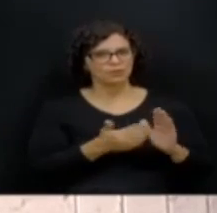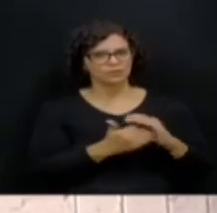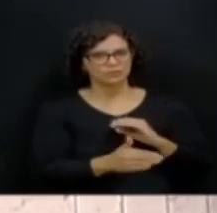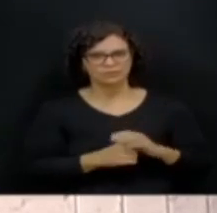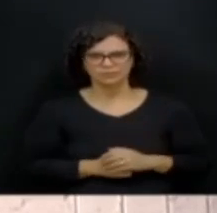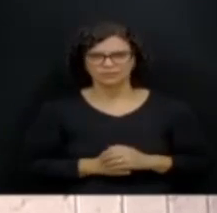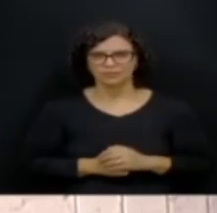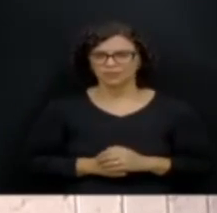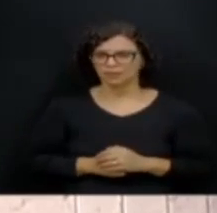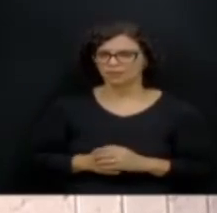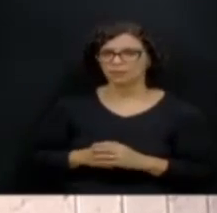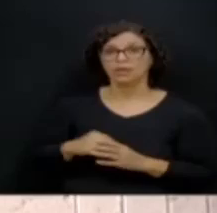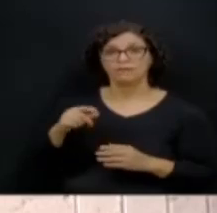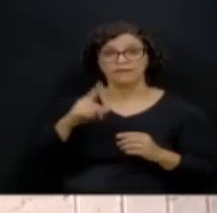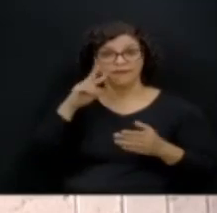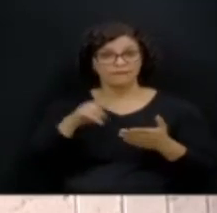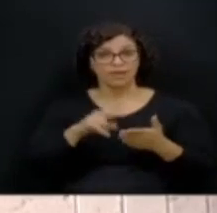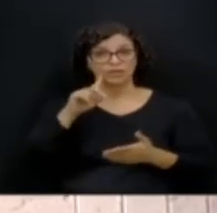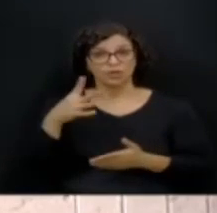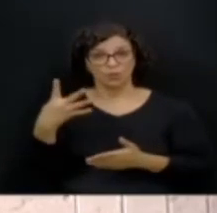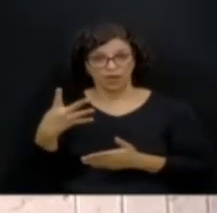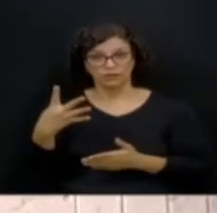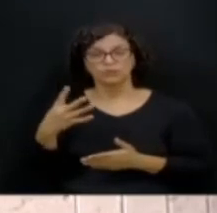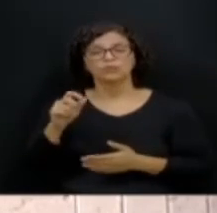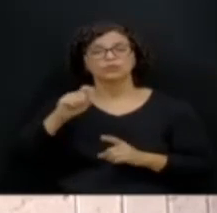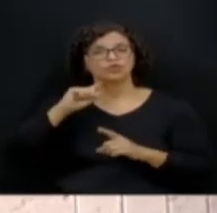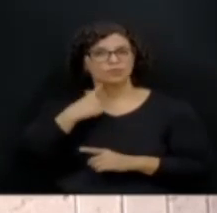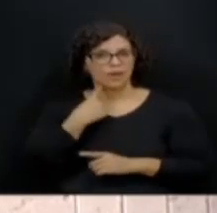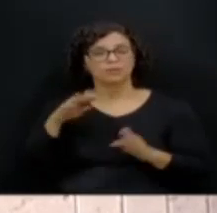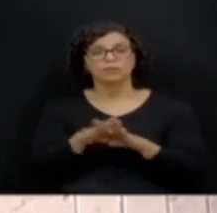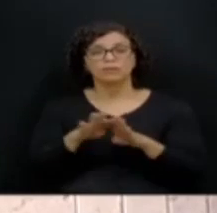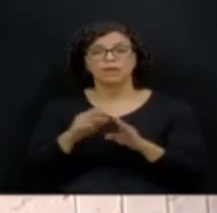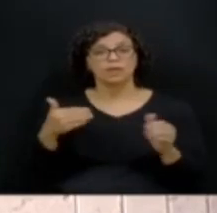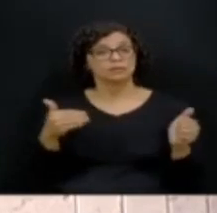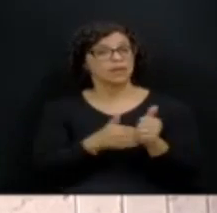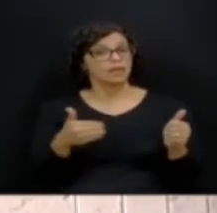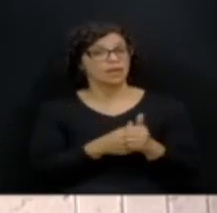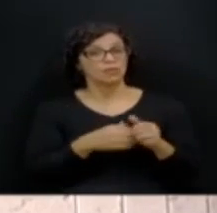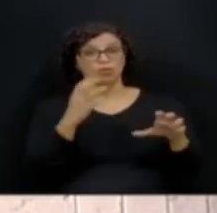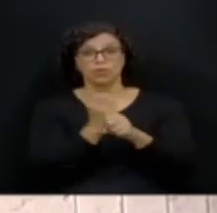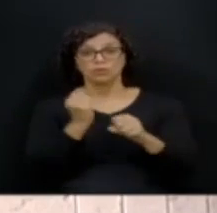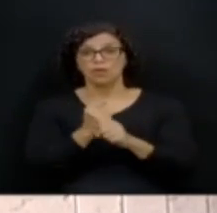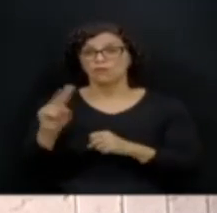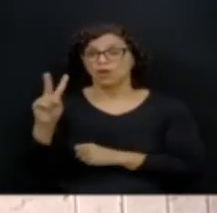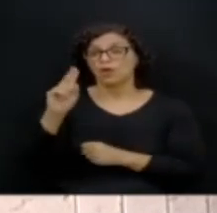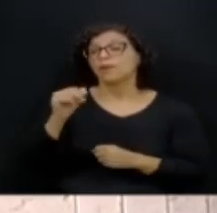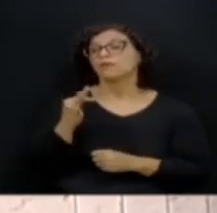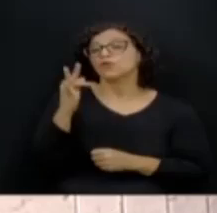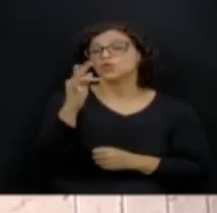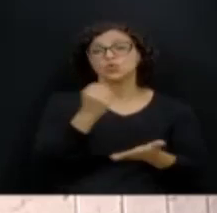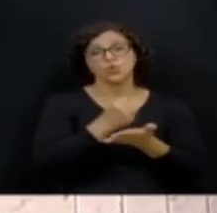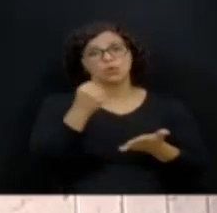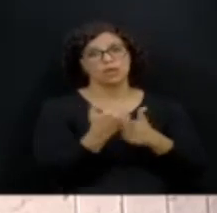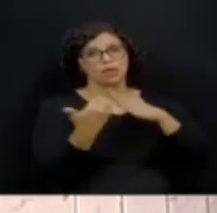A abertura dia 4/5 e o valor sigiloso. O edital é para registro de preço para eventual e